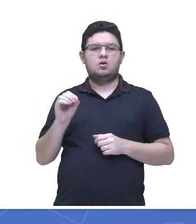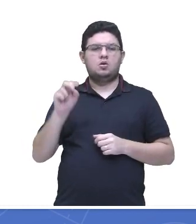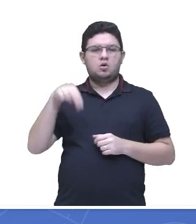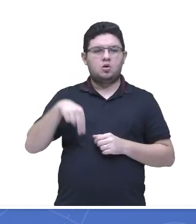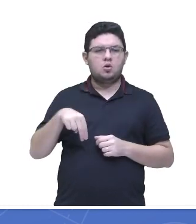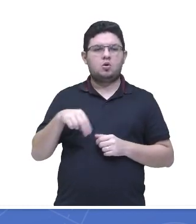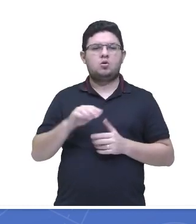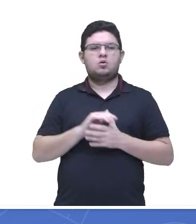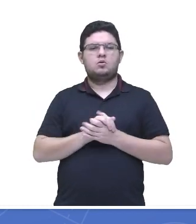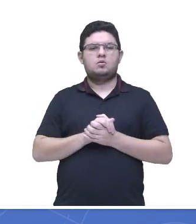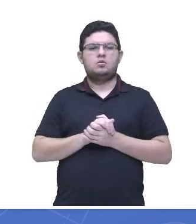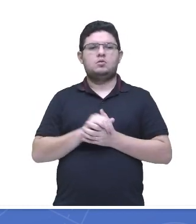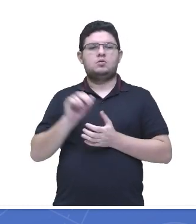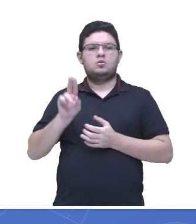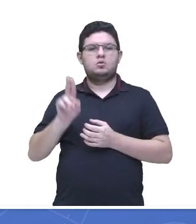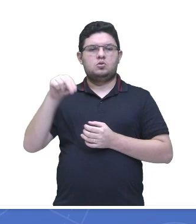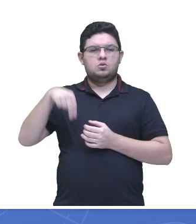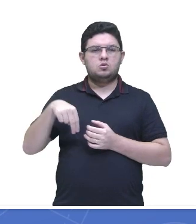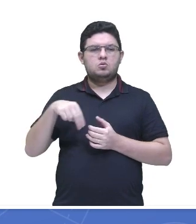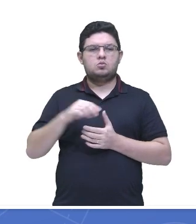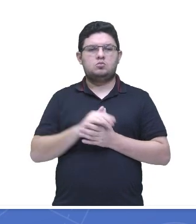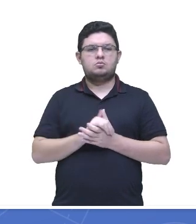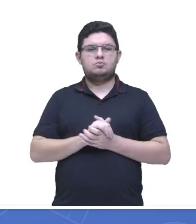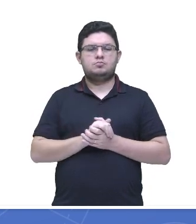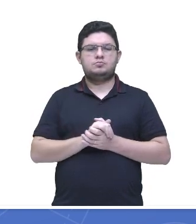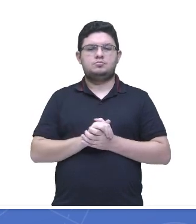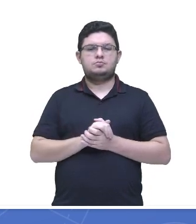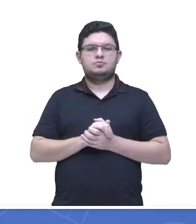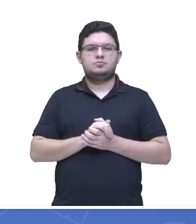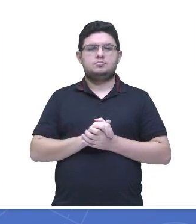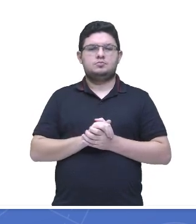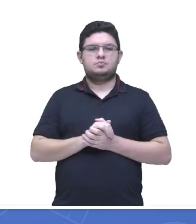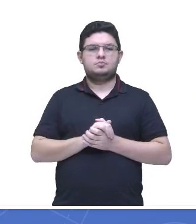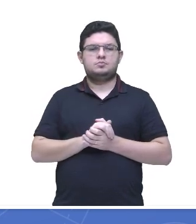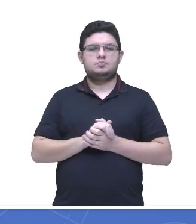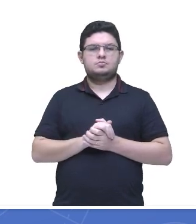não, vamos voltar um pouquinho, please. Vamos dar uma pausa, tá?